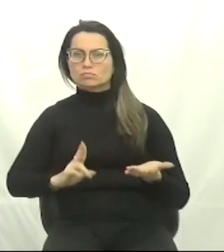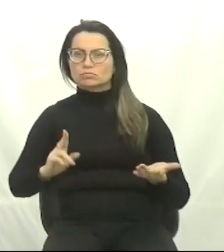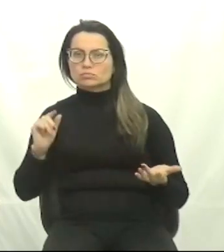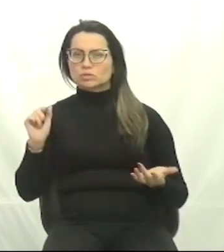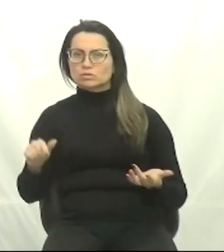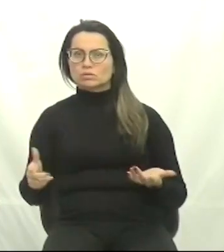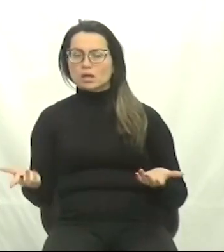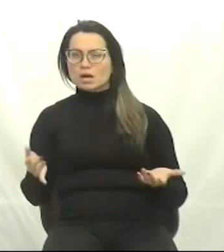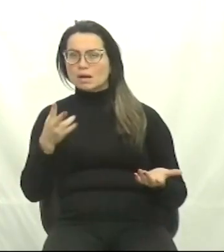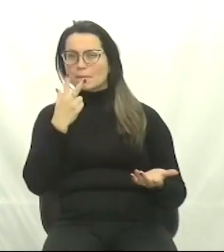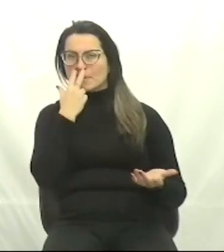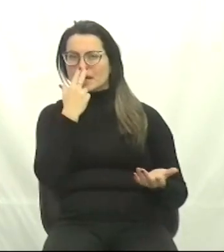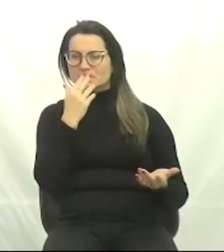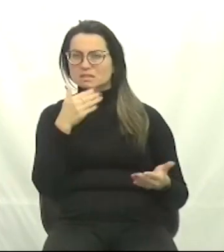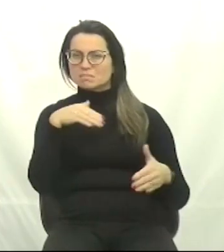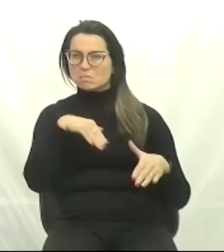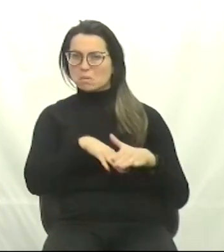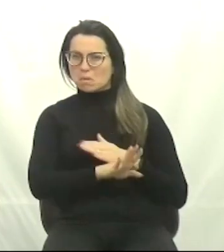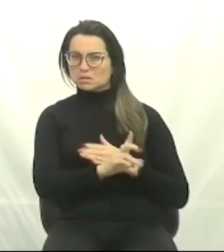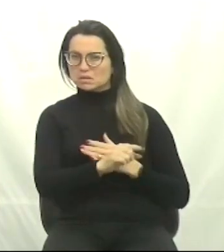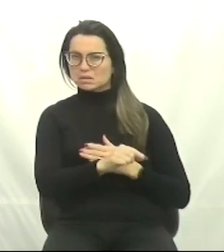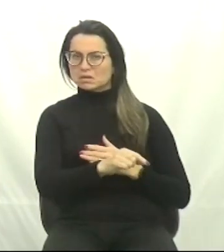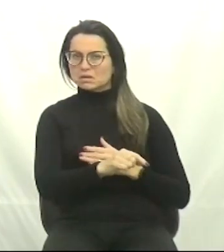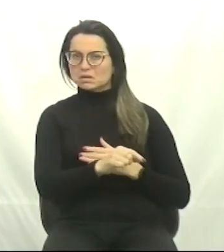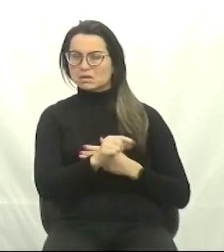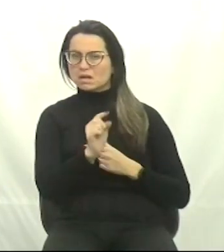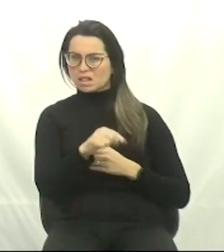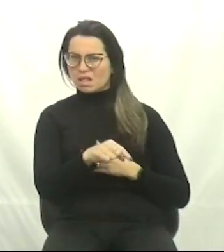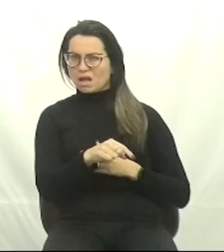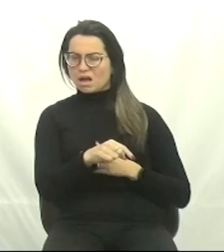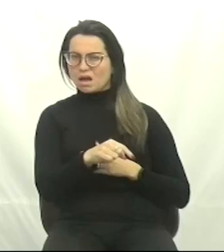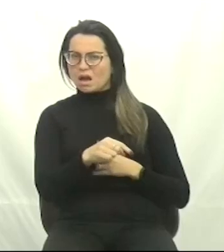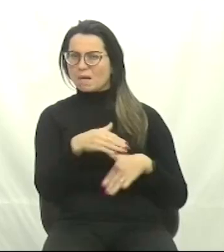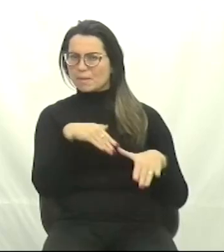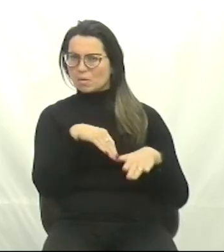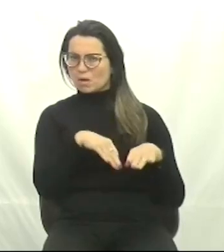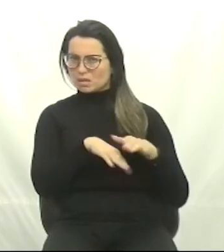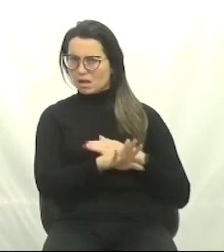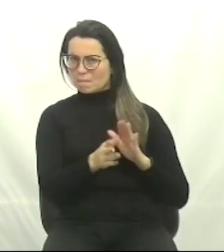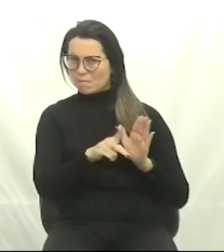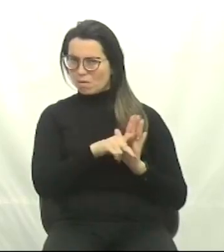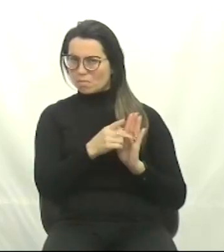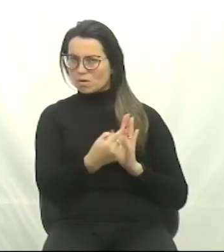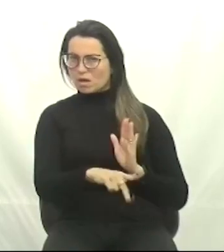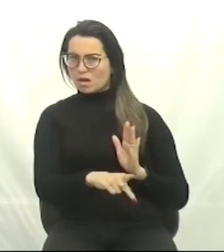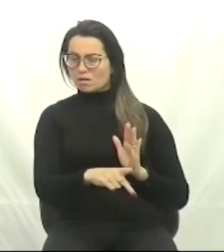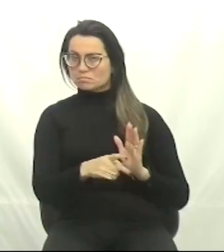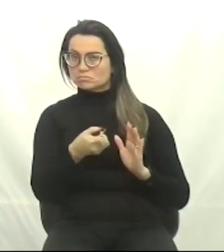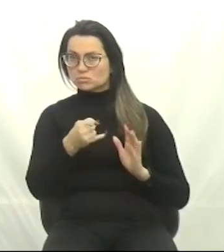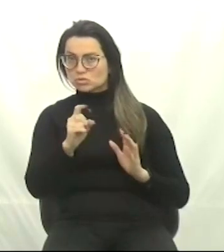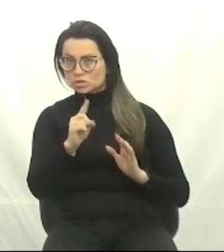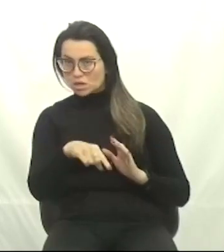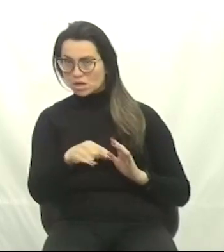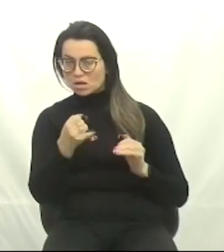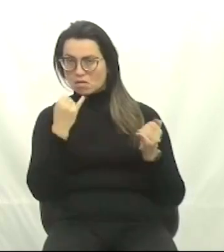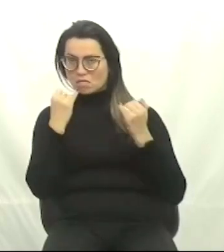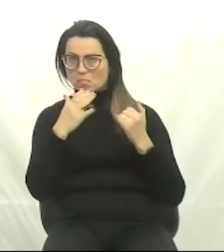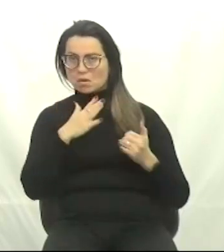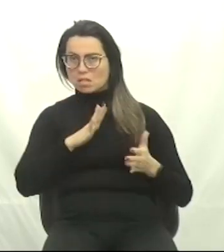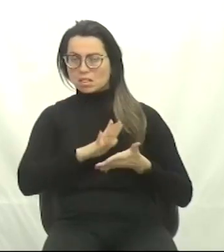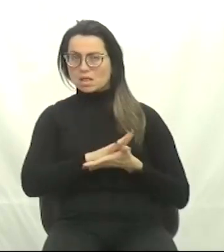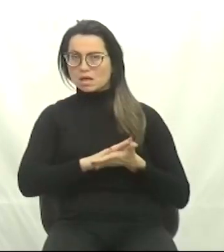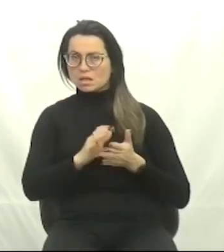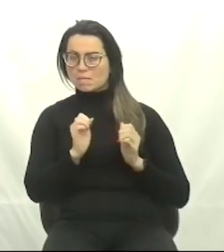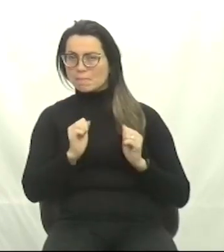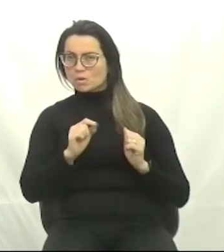um almoxarifado. É lá o almoxarifado da prefeitura? Ou da educação? Se é, não me avisaram. Pode ir lá? Como é que